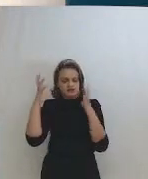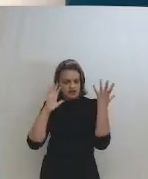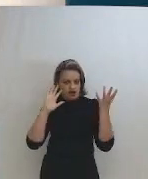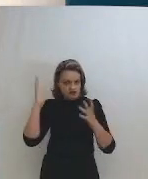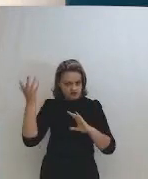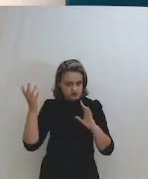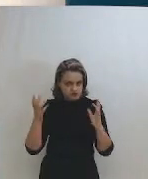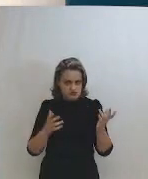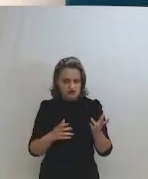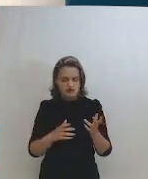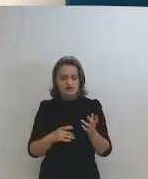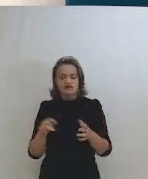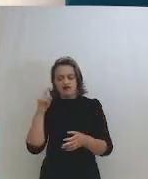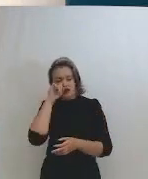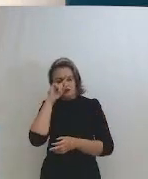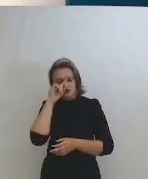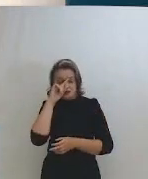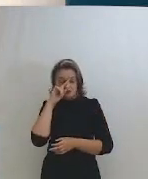periculosidade acentuada